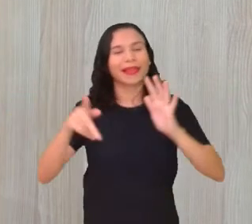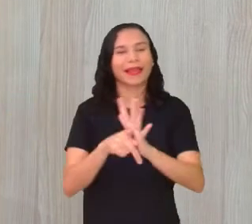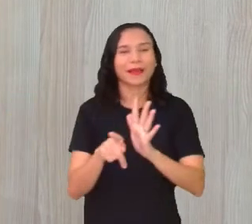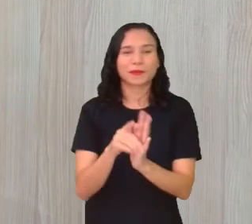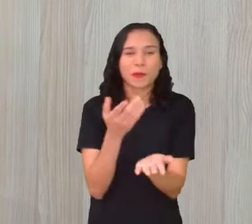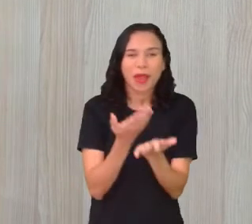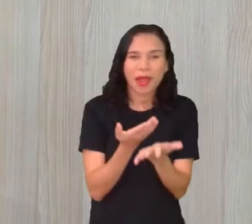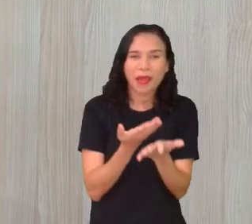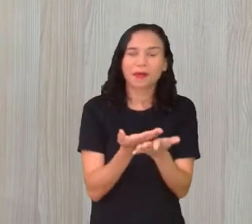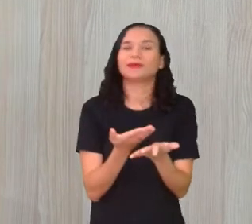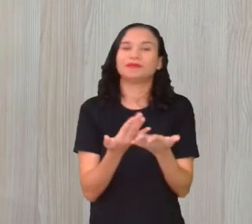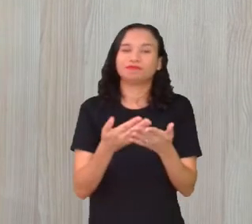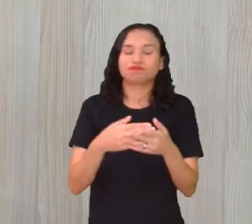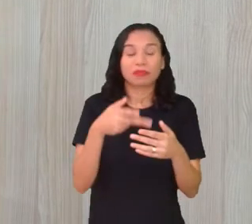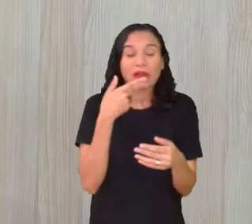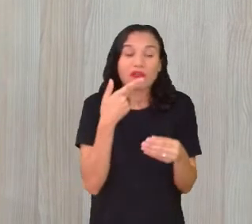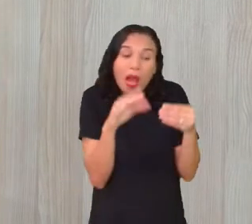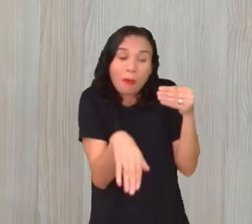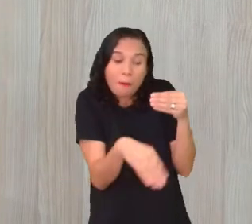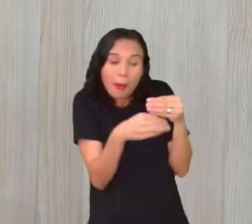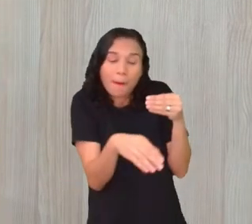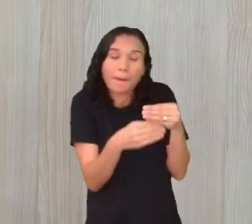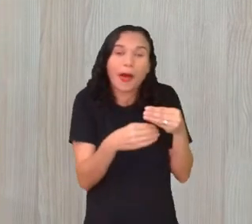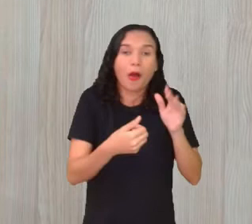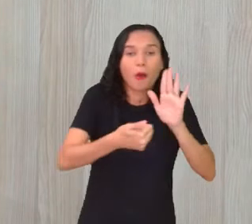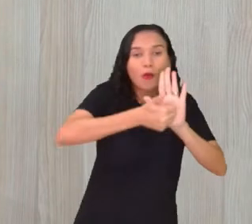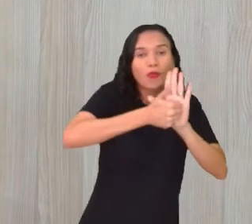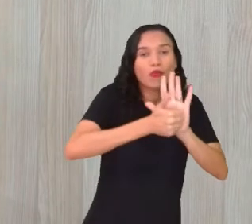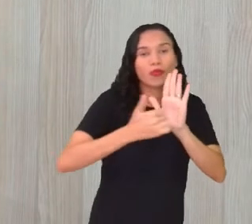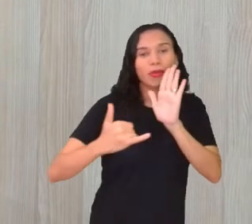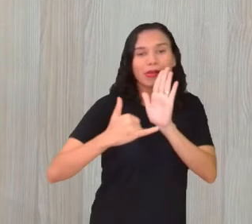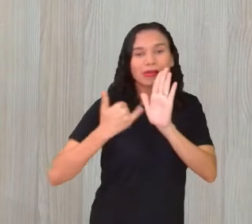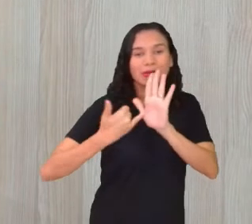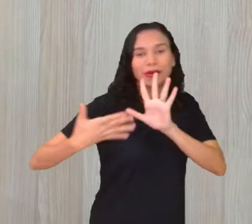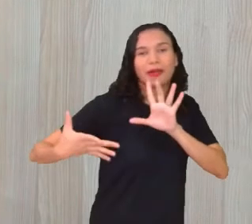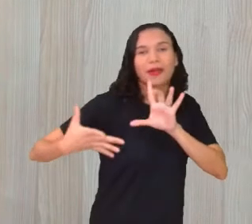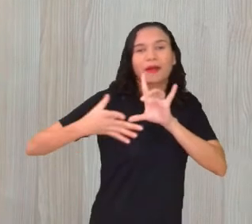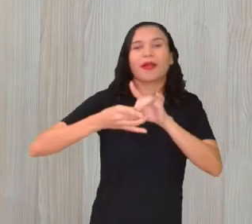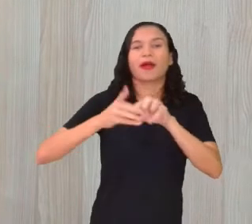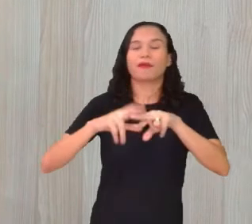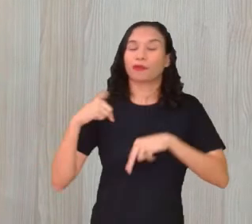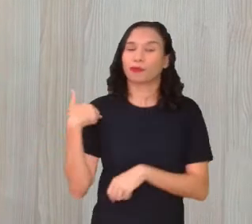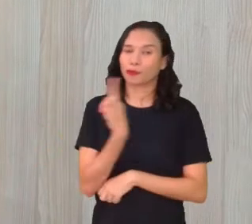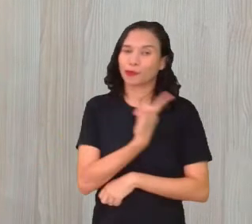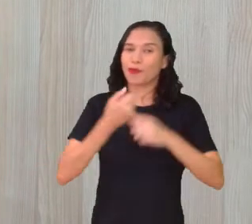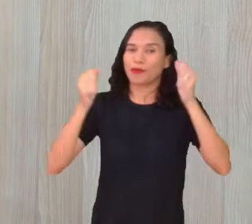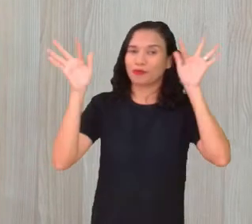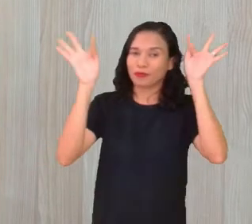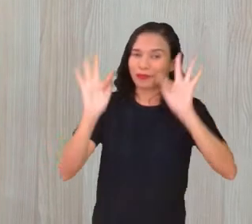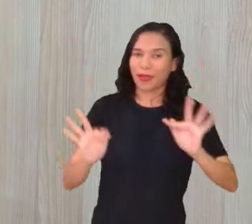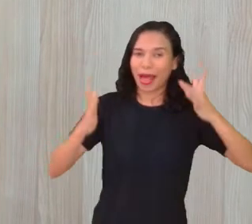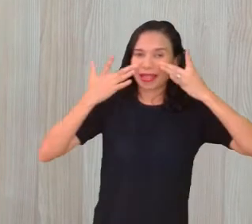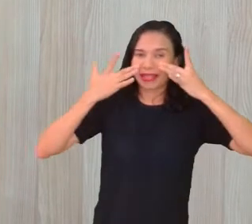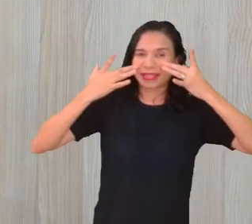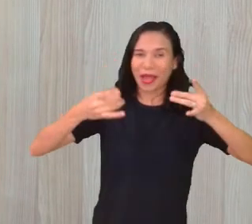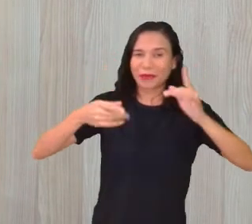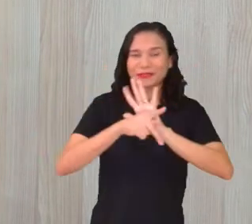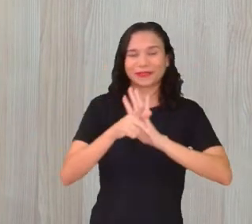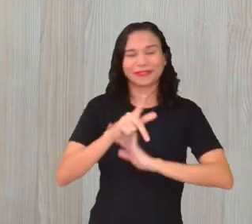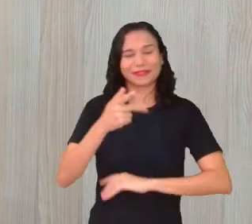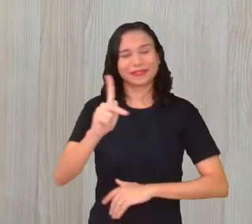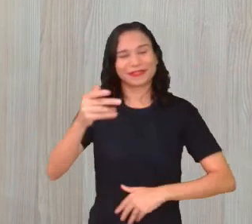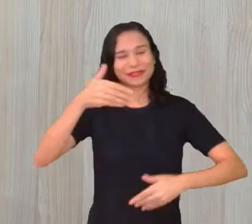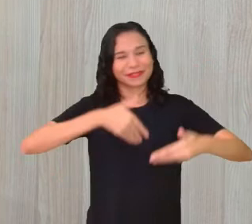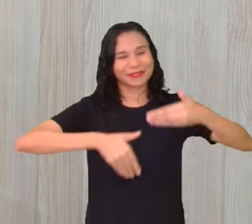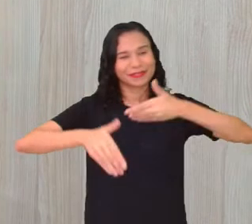essa aula, comenta lá, curte, se inscreve no canal, que a gente também fica bem ligados para a